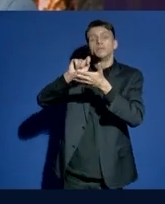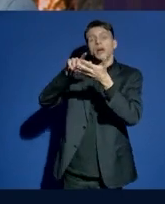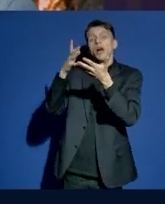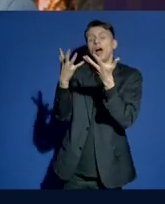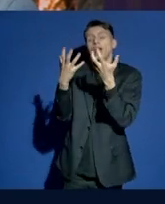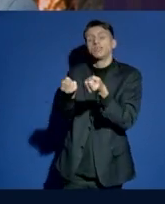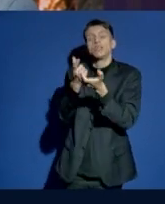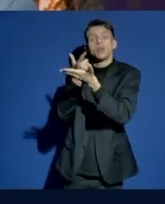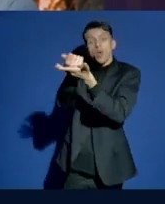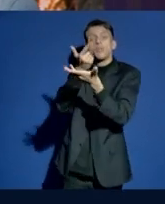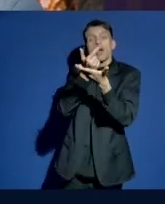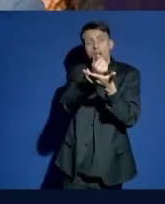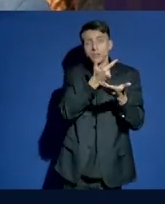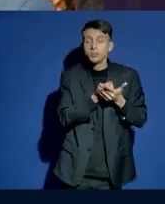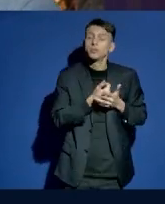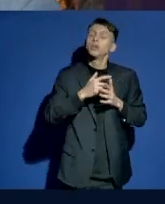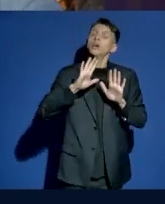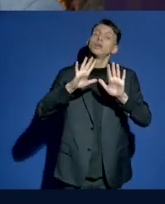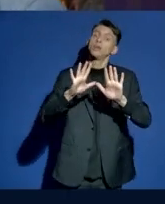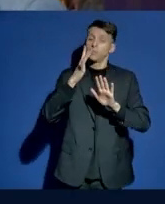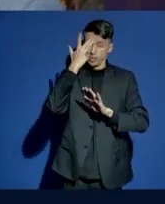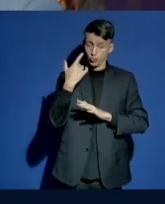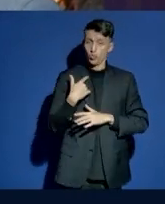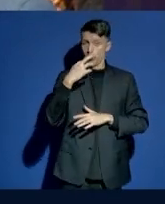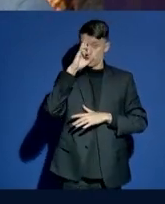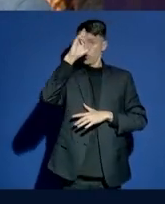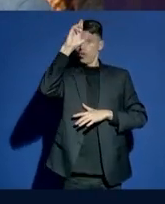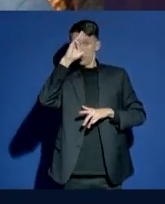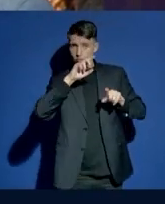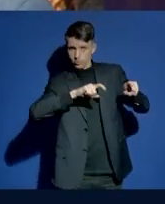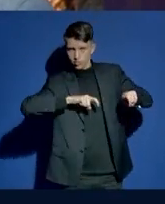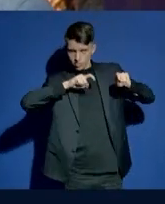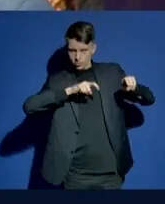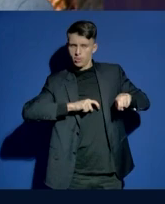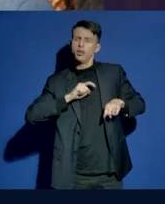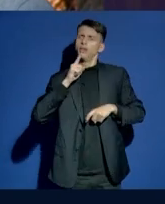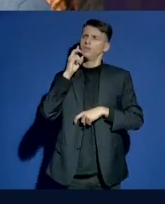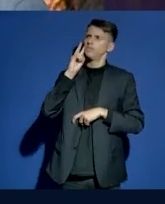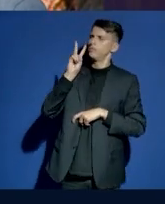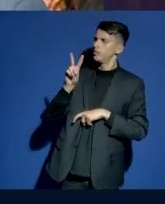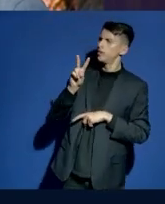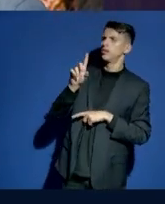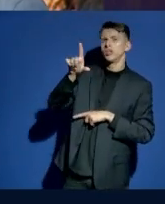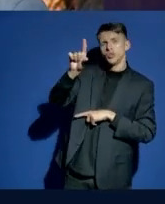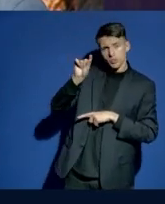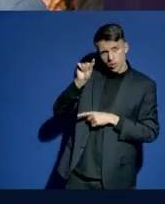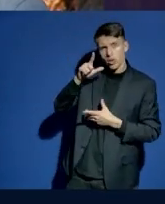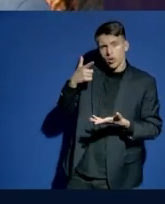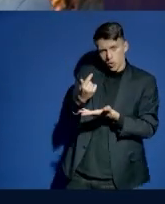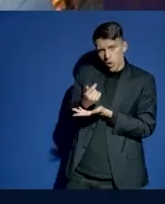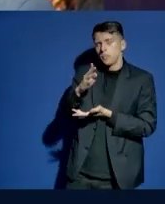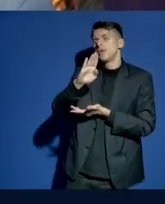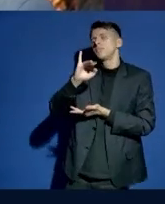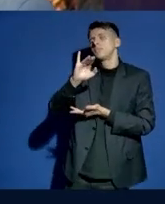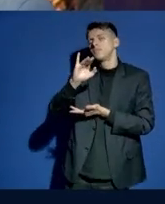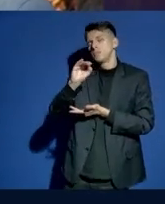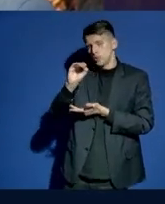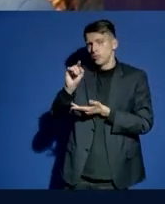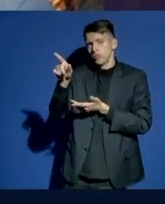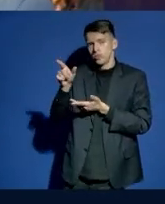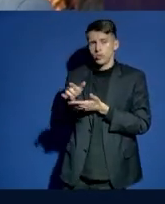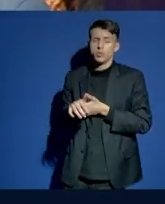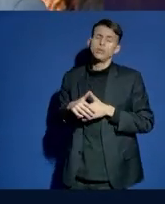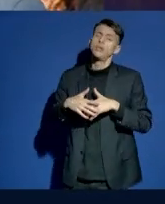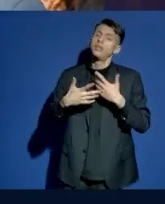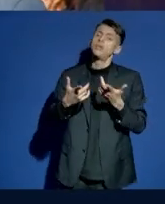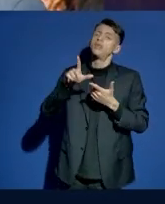de decisão do agricultor, quando ele opta por um defensivo biológico, quando ele faz uma decisão de insumos,